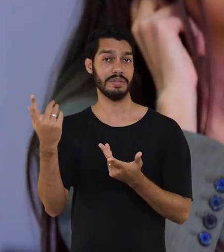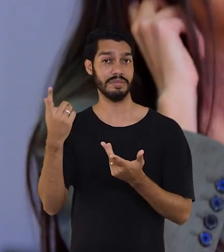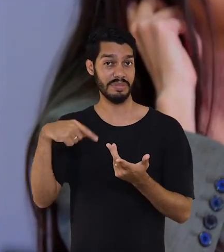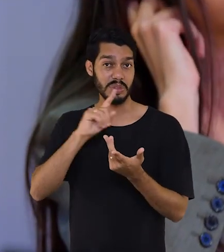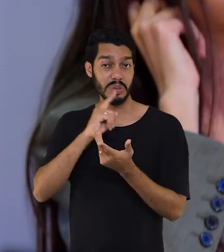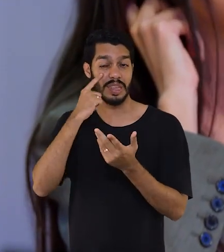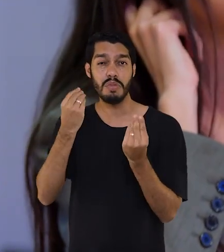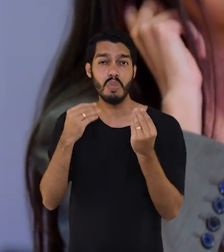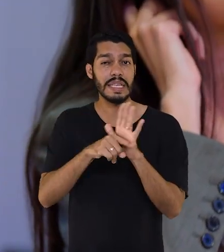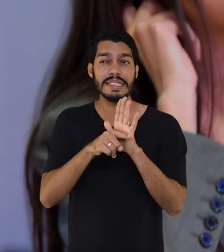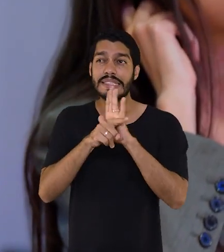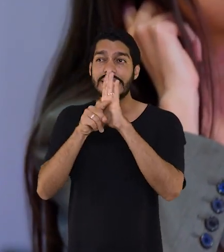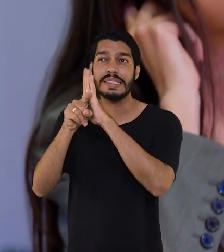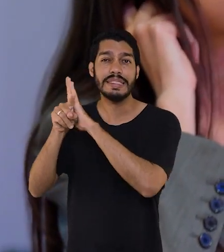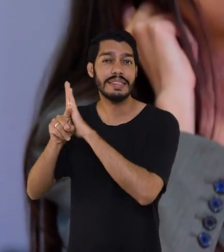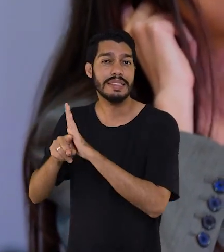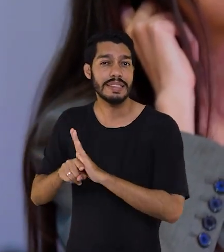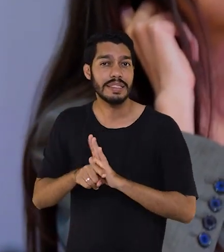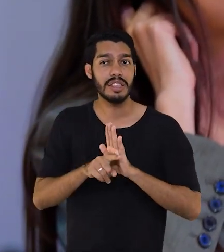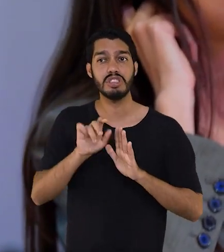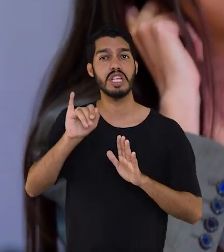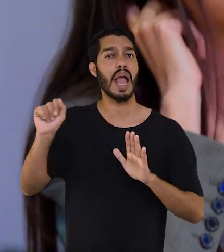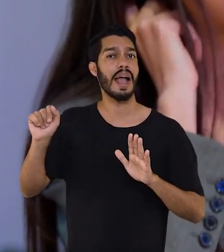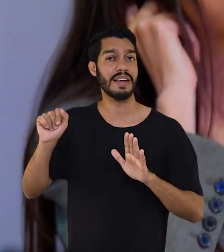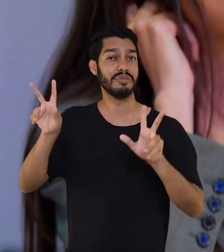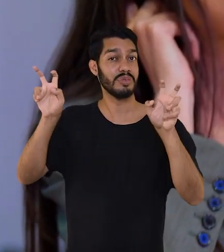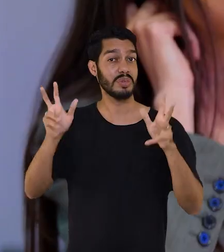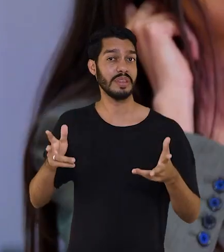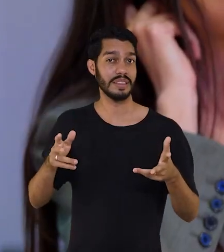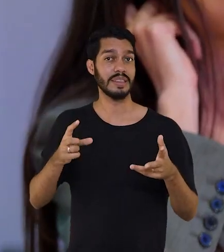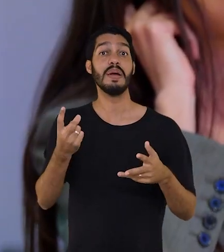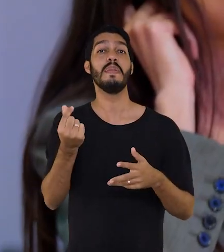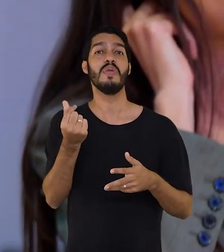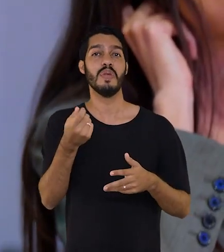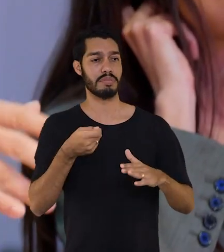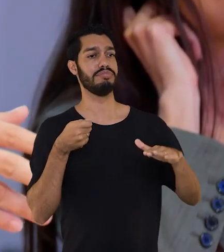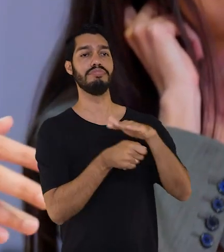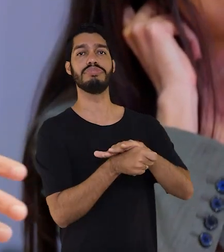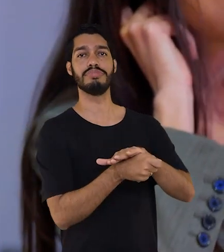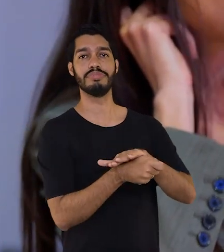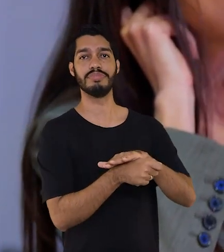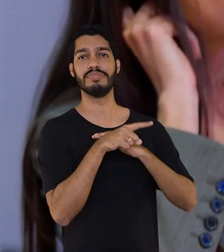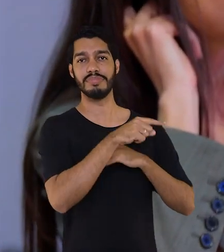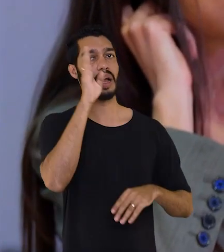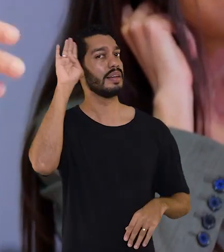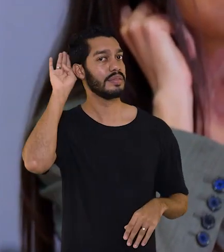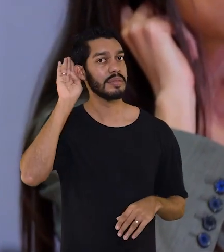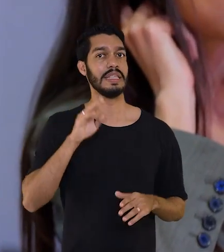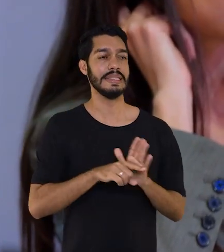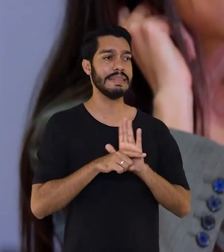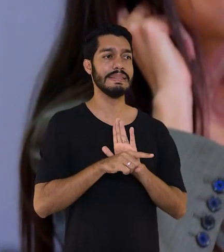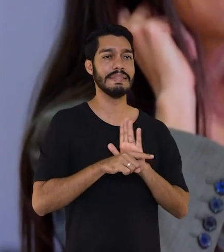Vocês sabiam que o maior centro de pesquisa de AI no Brasil fica em Goiânia? Então, você tem centro de excelência. A primeira coisa, você tem que colocar dinheiro na academia para ela pesquisar